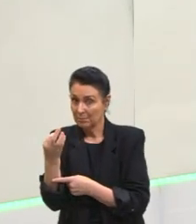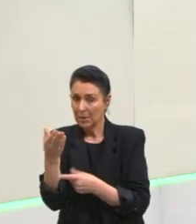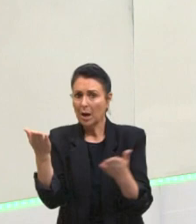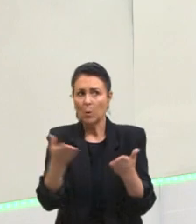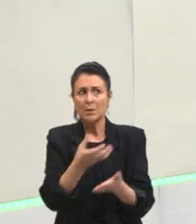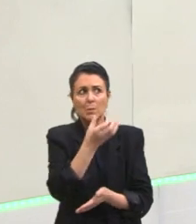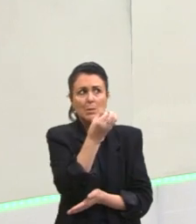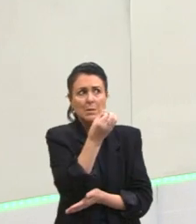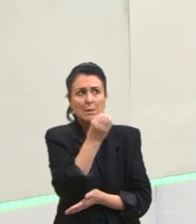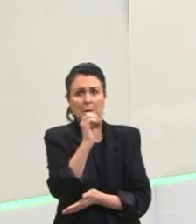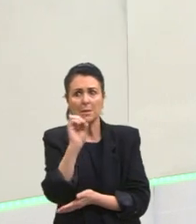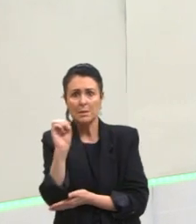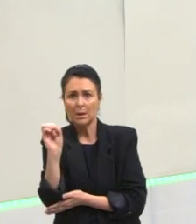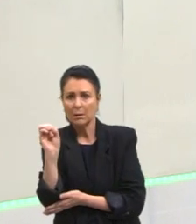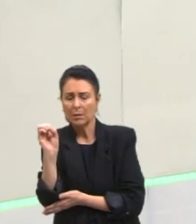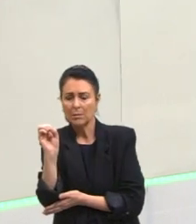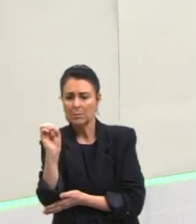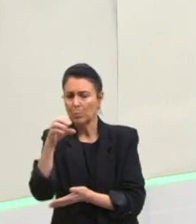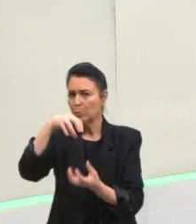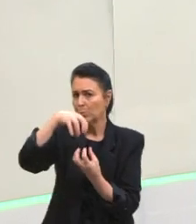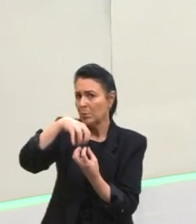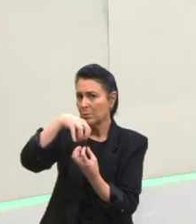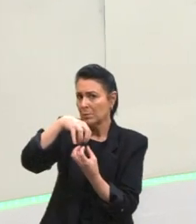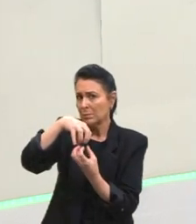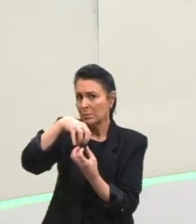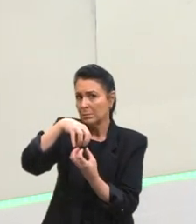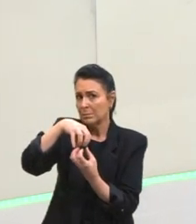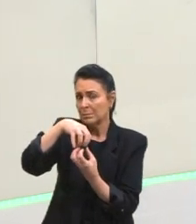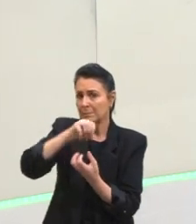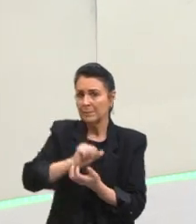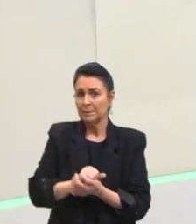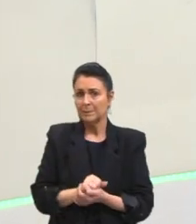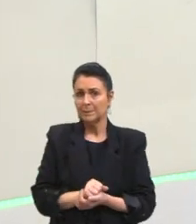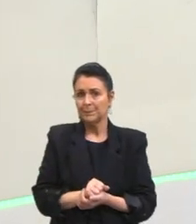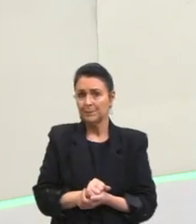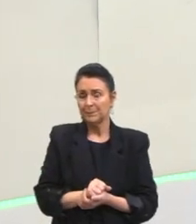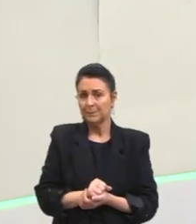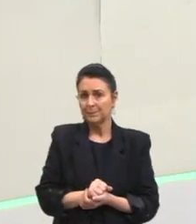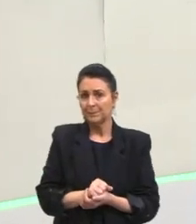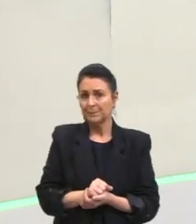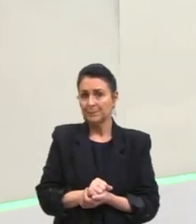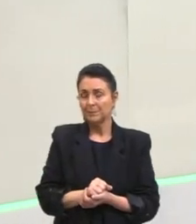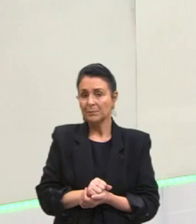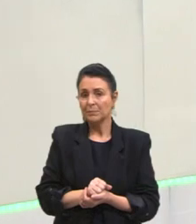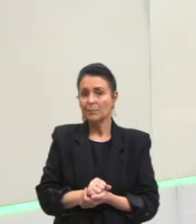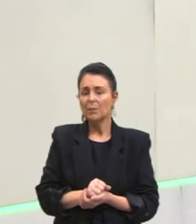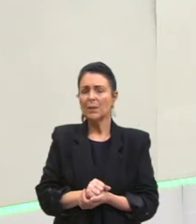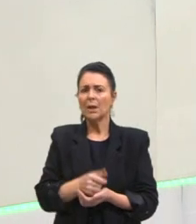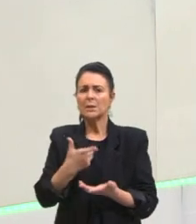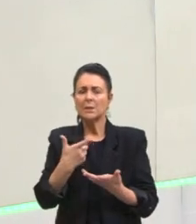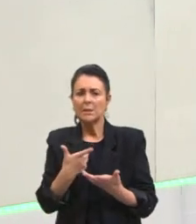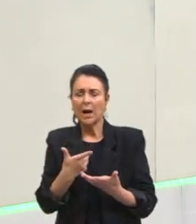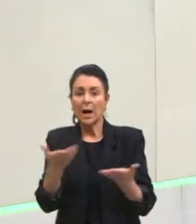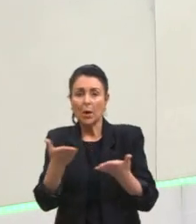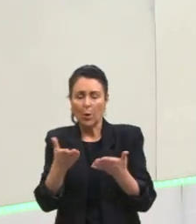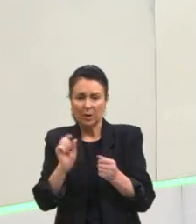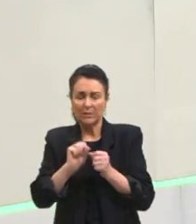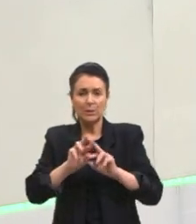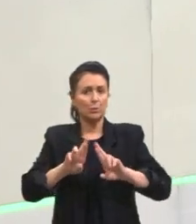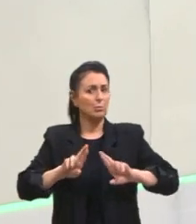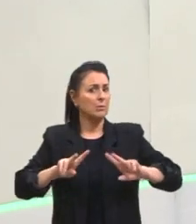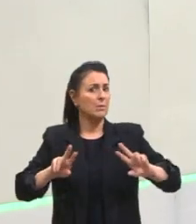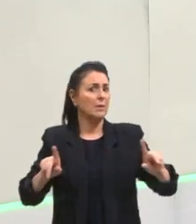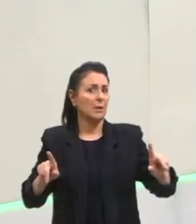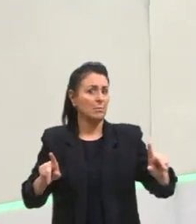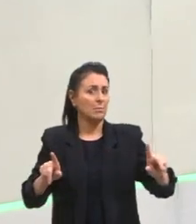600 bolinhas. E se eu for dispor aqui,